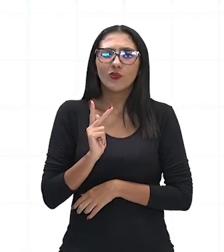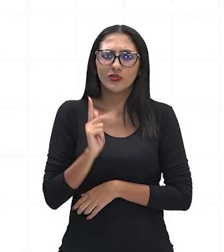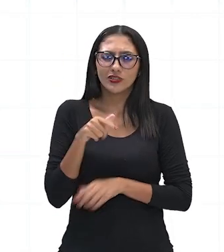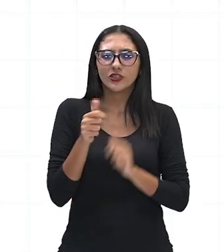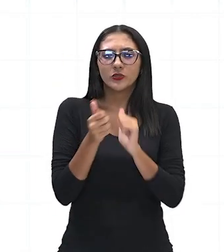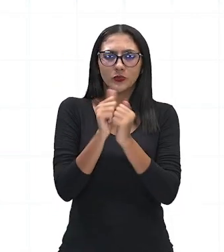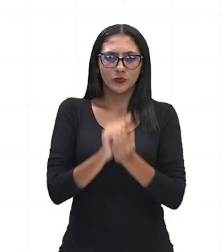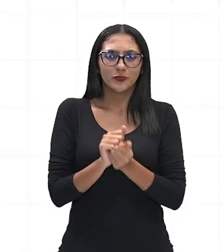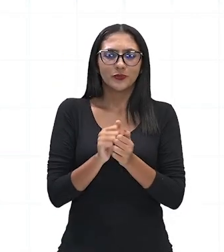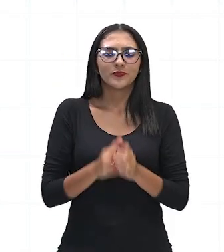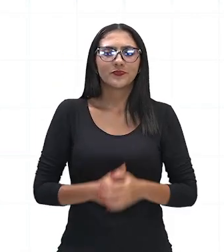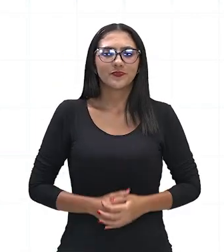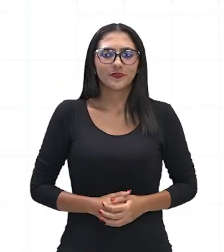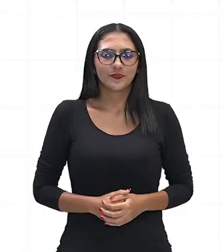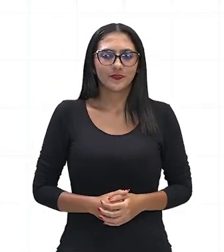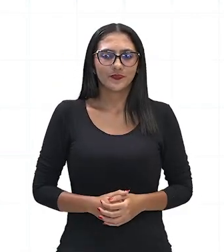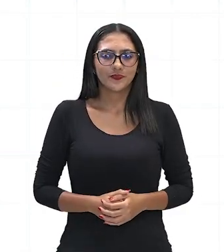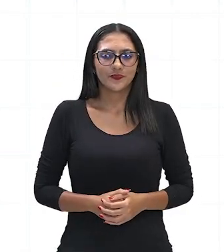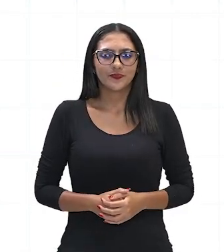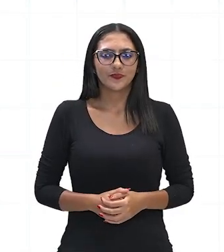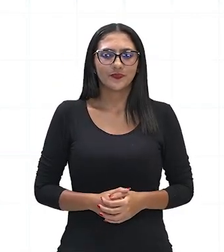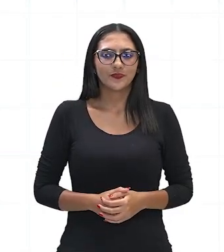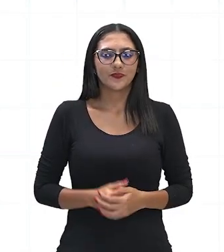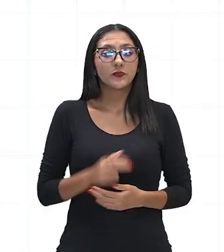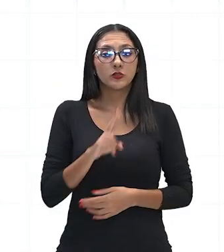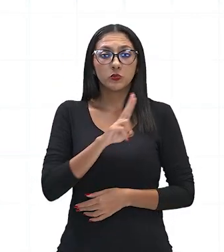badminton. Bom, o nome